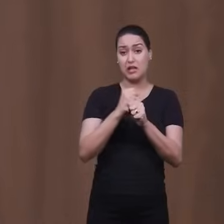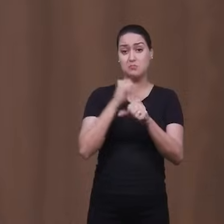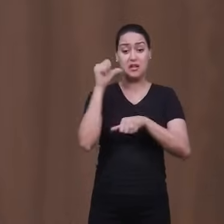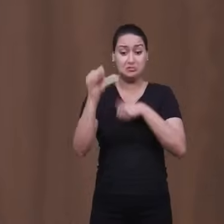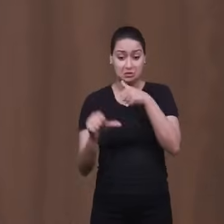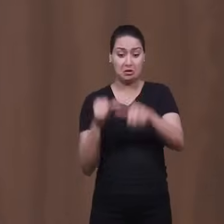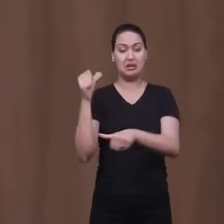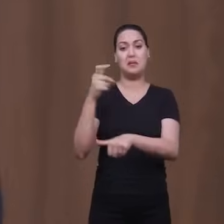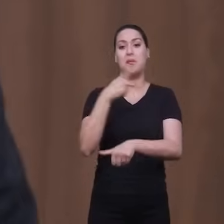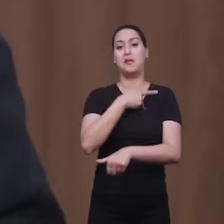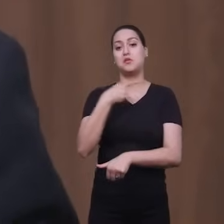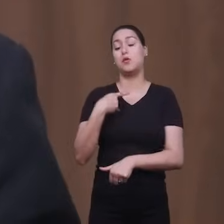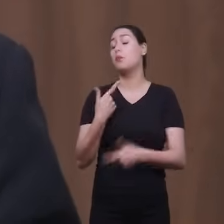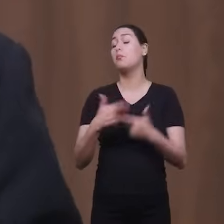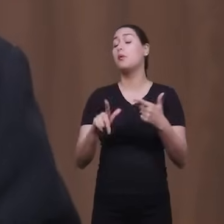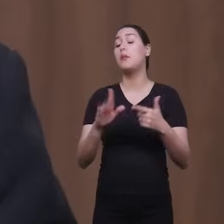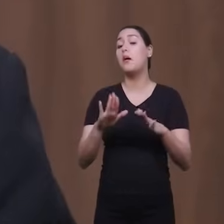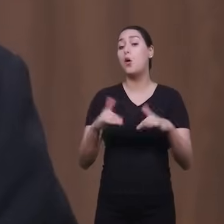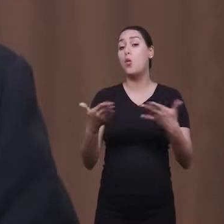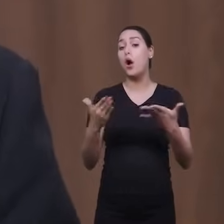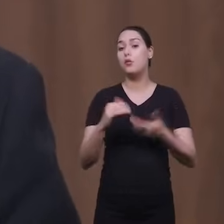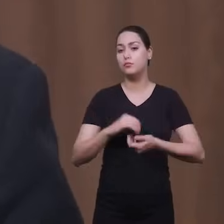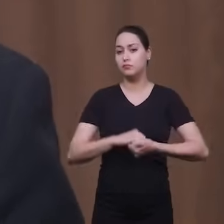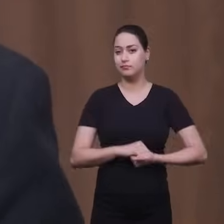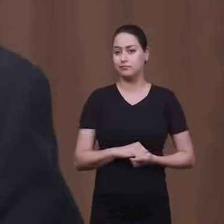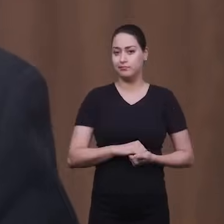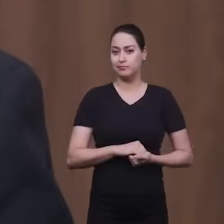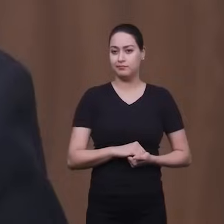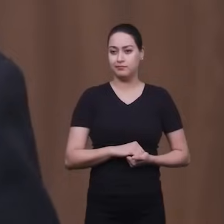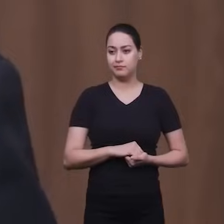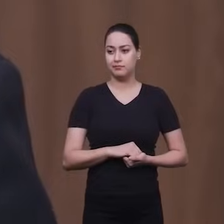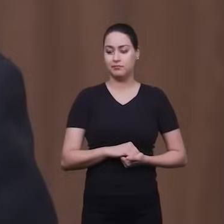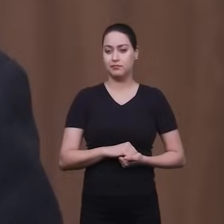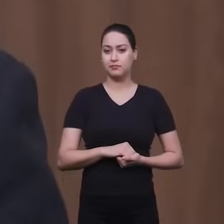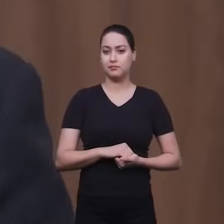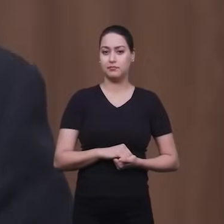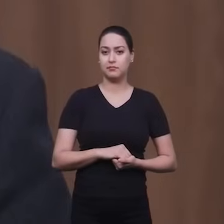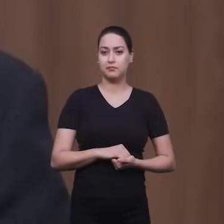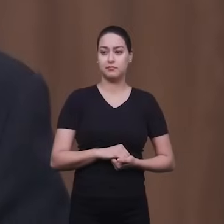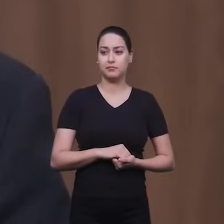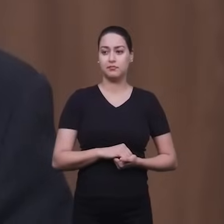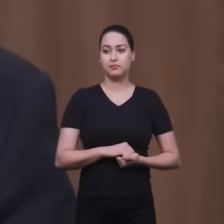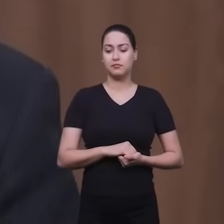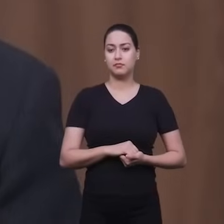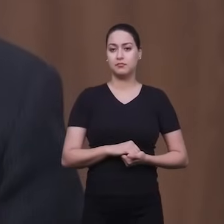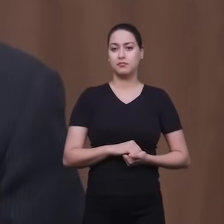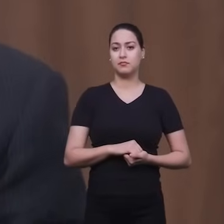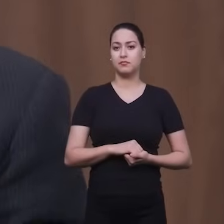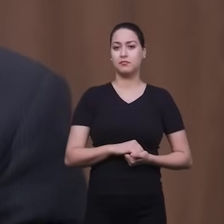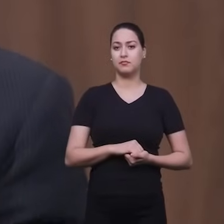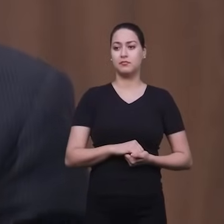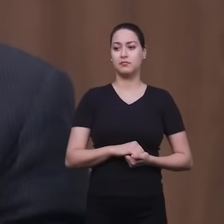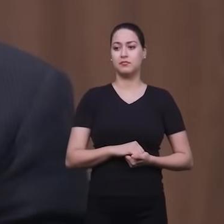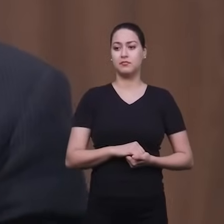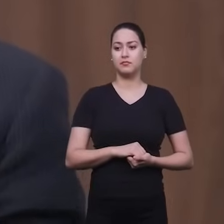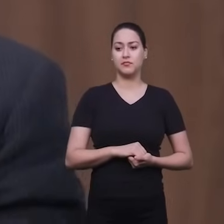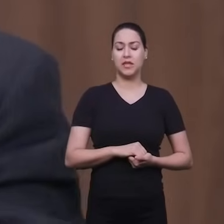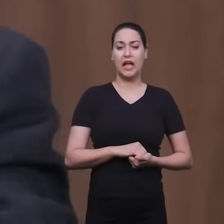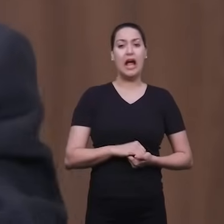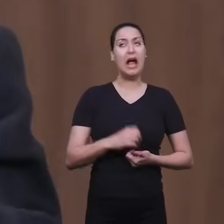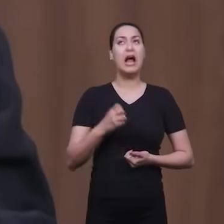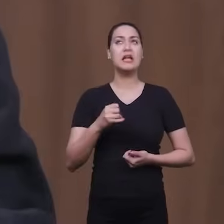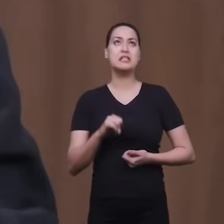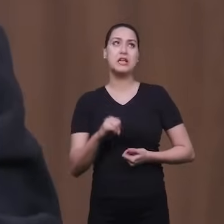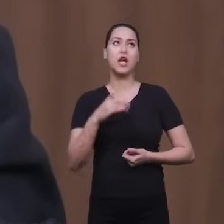e levantar o pastor Qual o problema é às vezes eu sempre aparecia não vai perder a salvação para você diácono não você